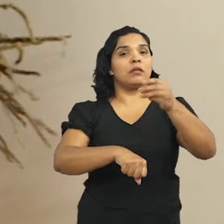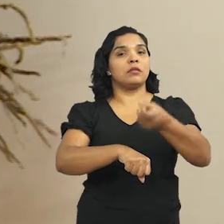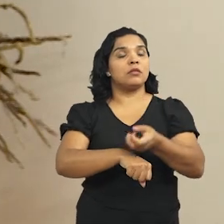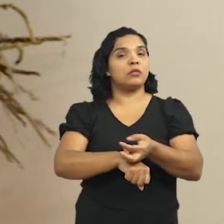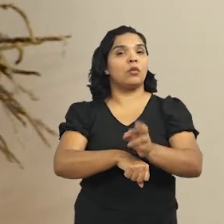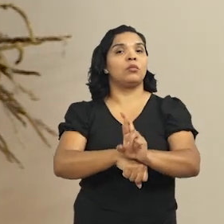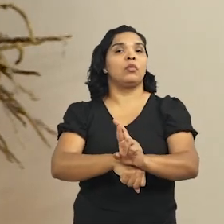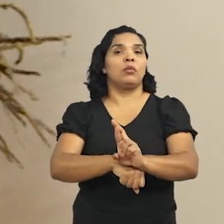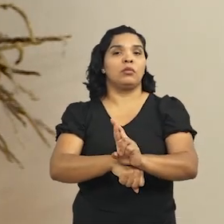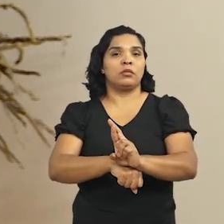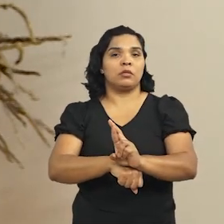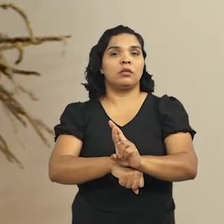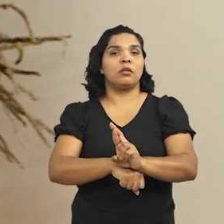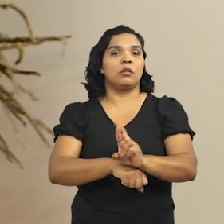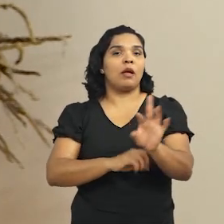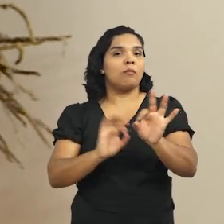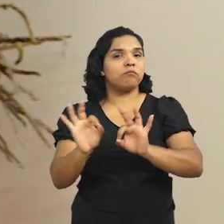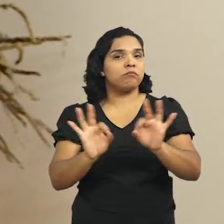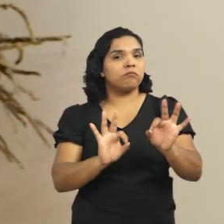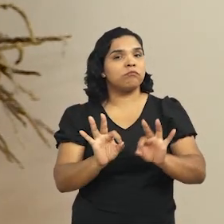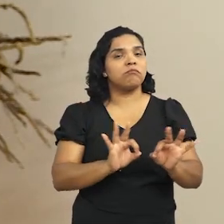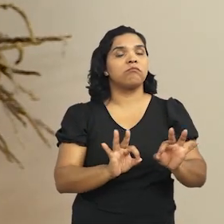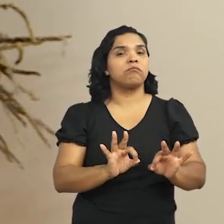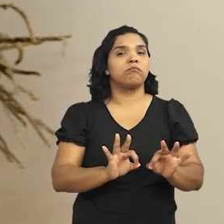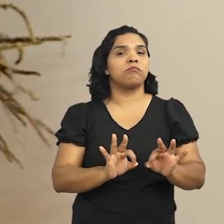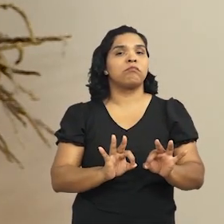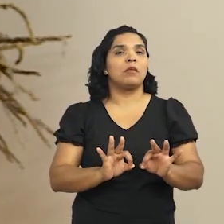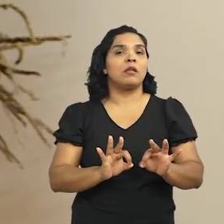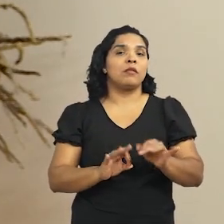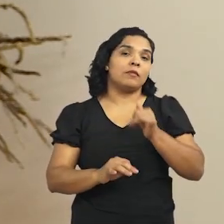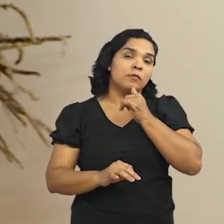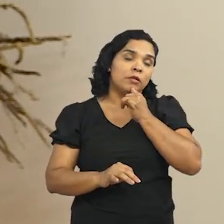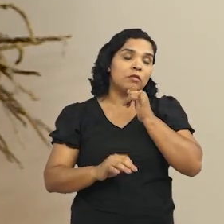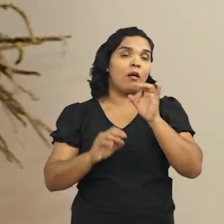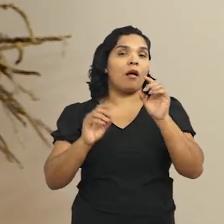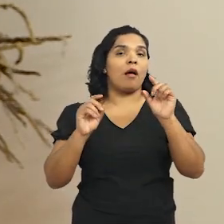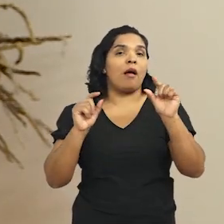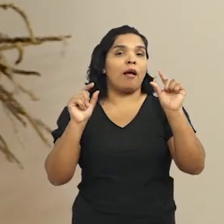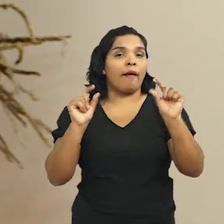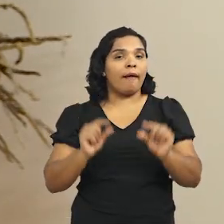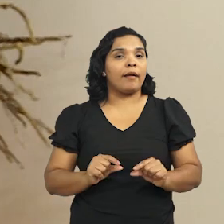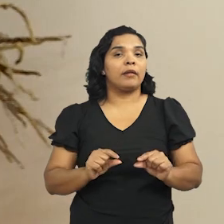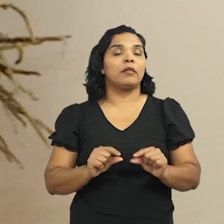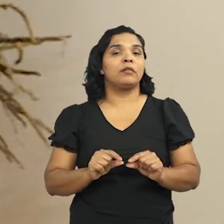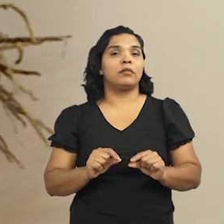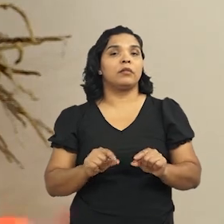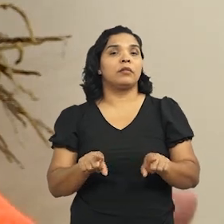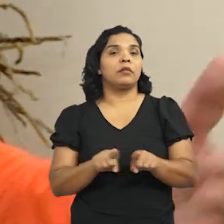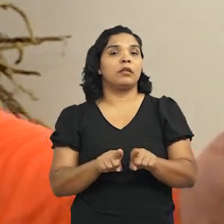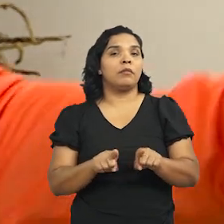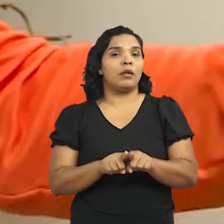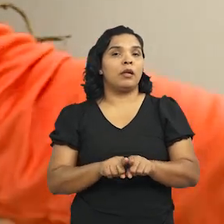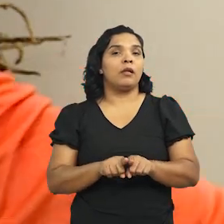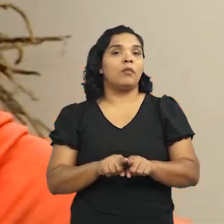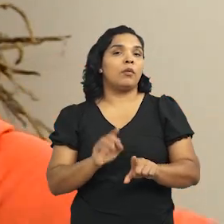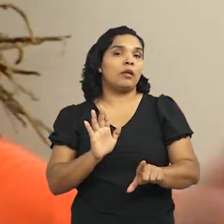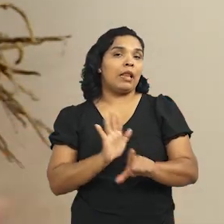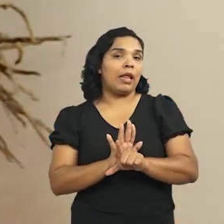mestres e doutores, é que o número de planos de manejo, para começar, vem só caindo, o que vem diminuindo as